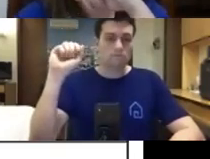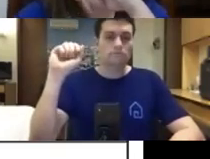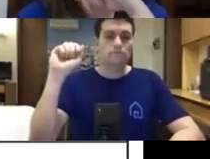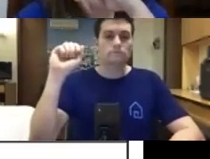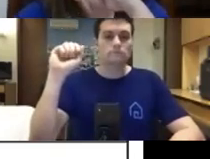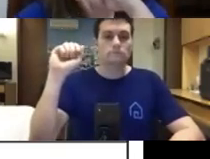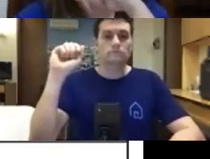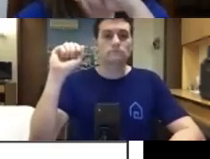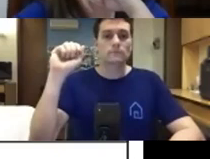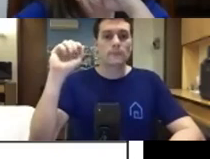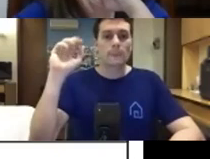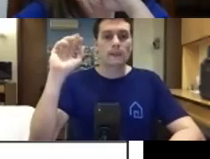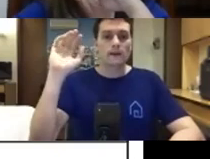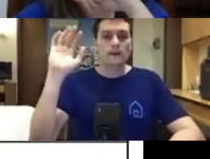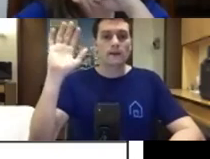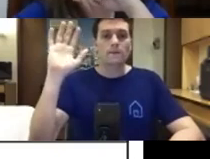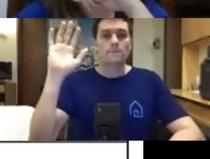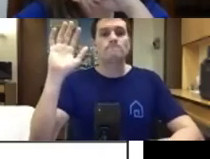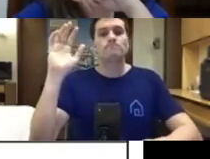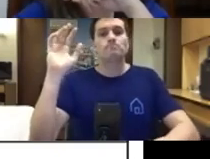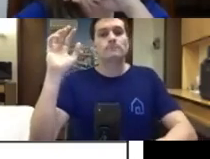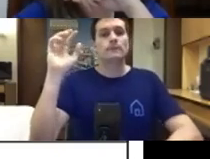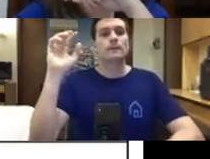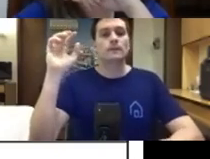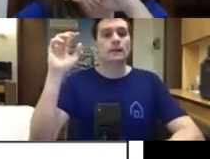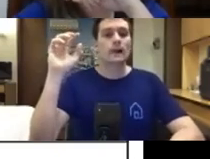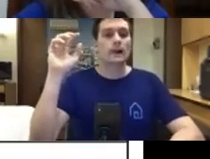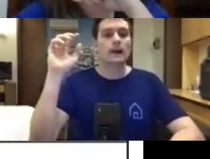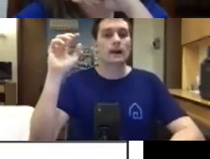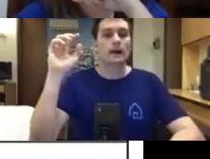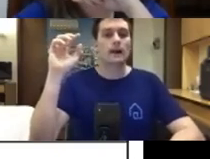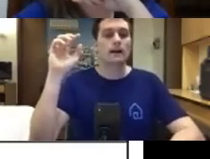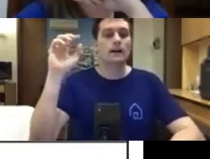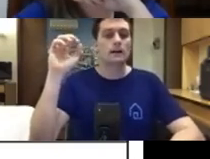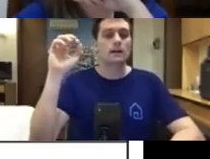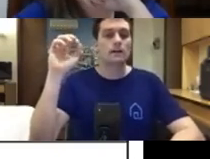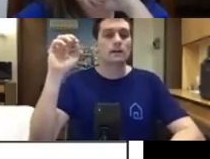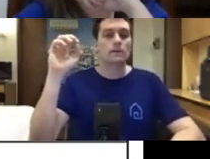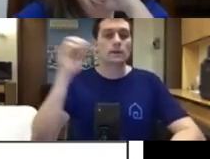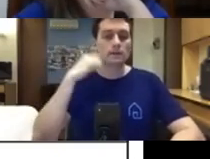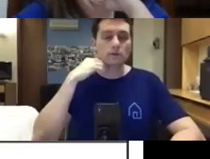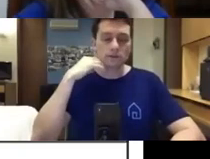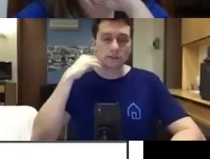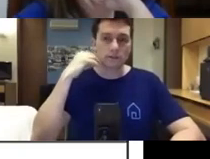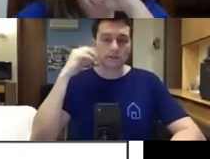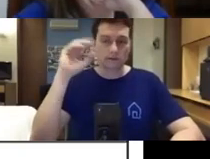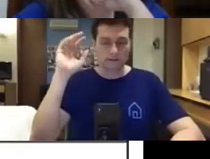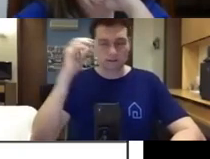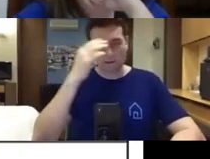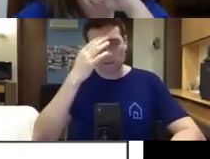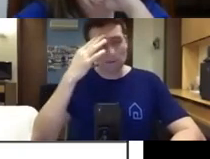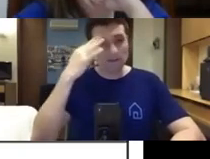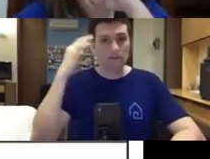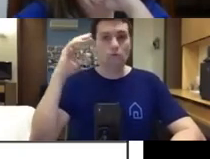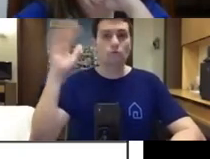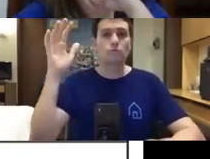com temperatura em incêndios aleatórios, que cada incêndio é um incêndio, né? Não, eu entendo, mas assim, a